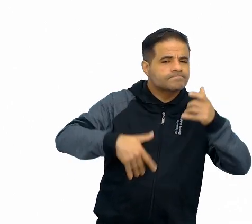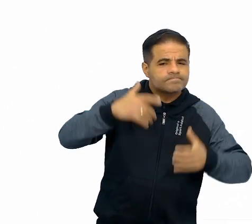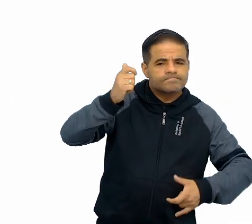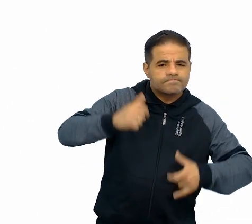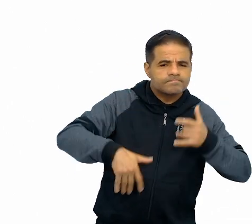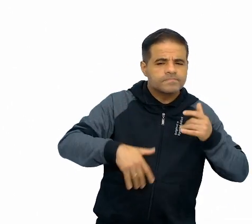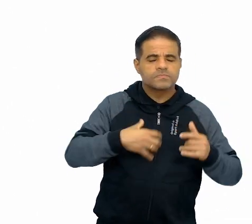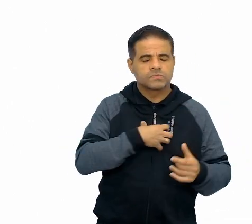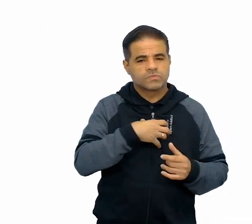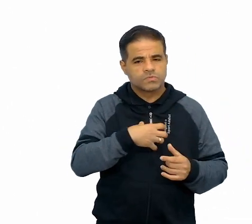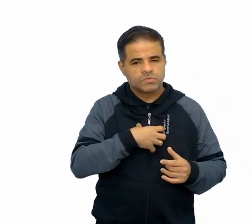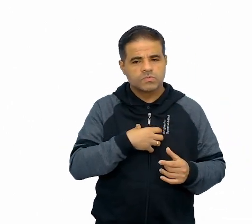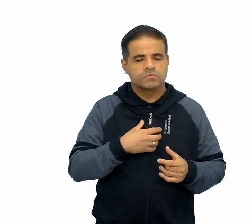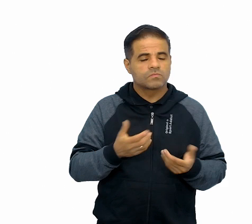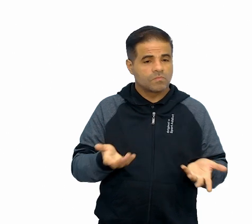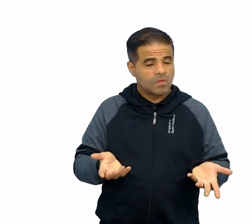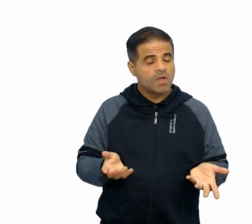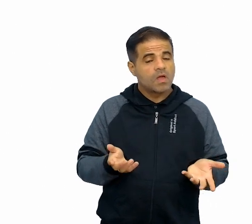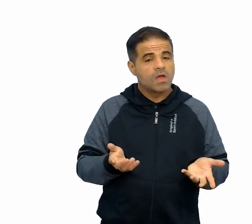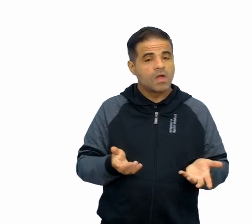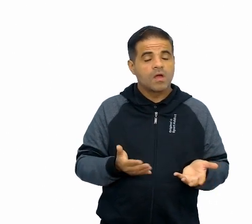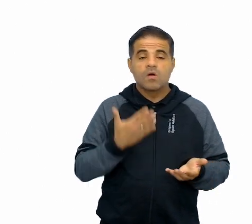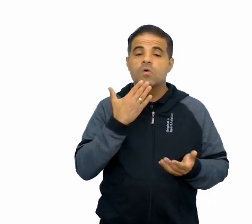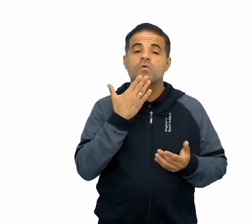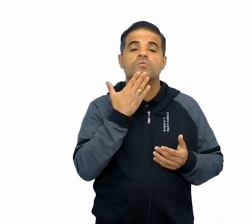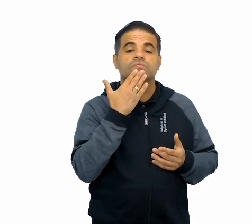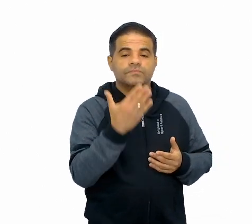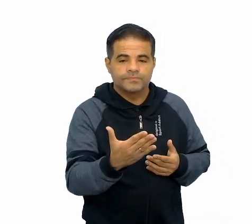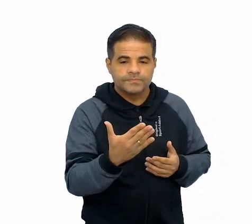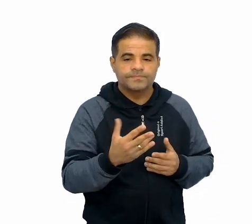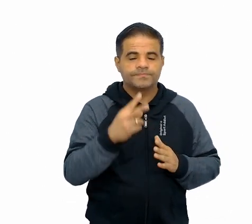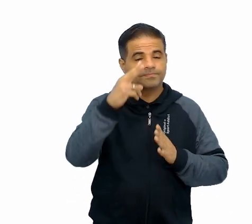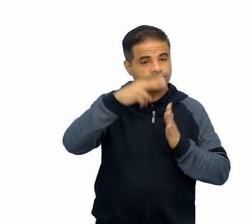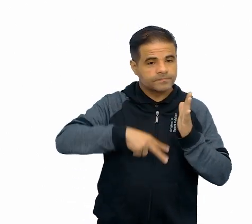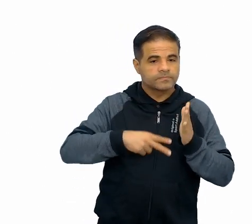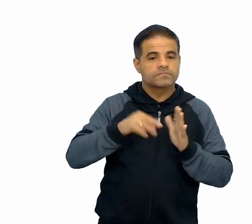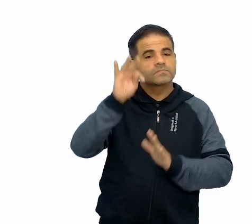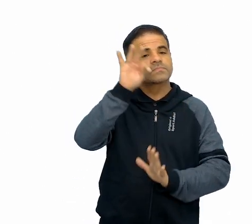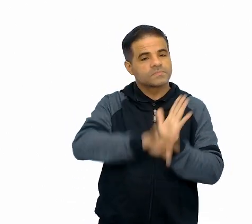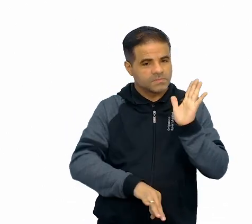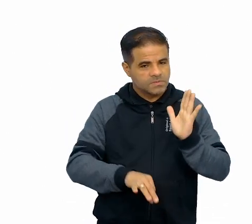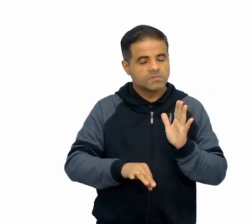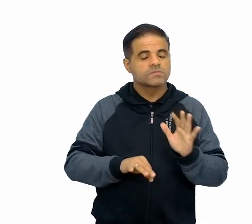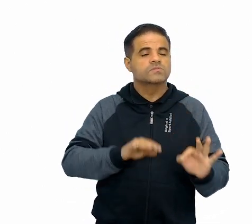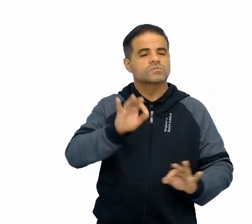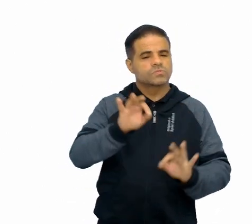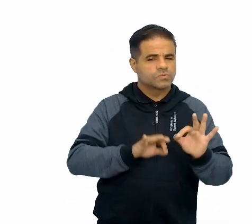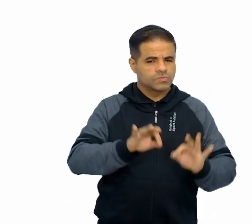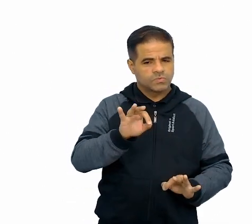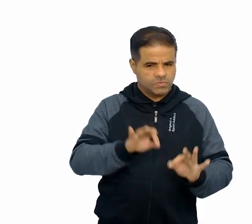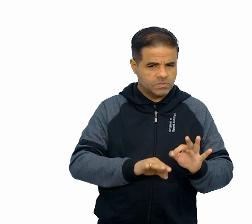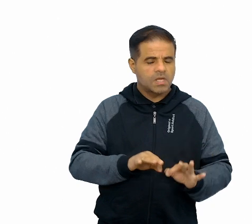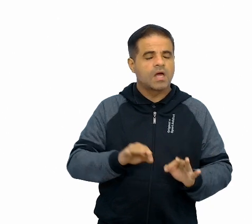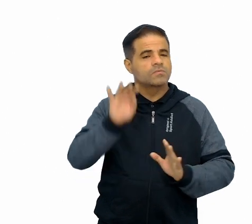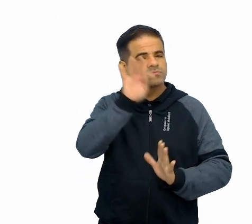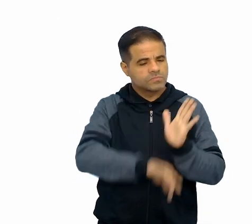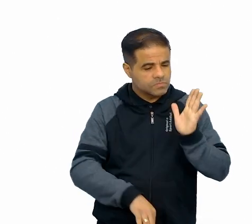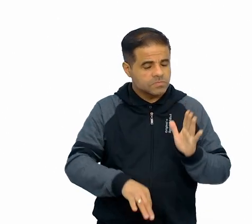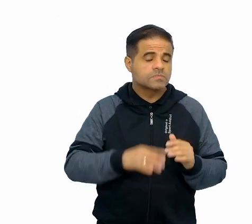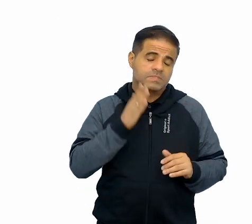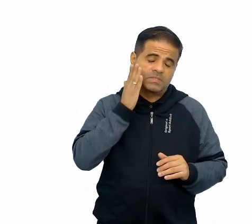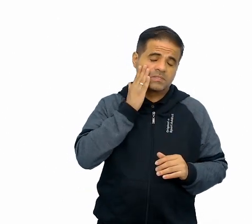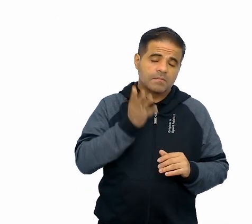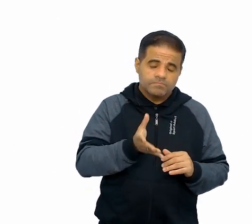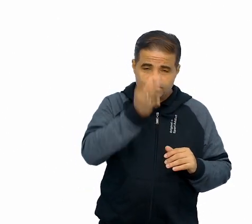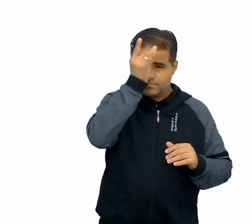cor. Então, dessa forma, ao solicitar que eles leiam o texto, eles vão ajustando, né, o texto que eles sabem de